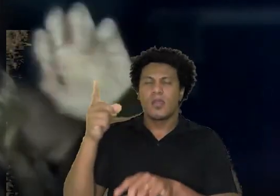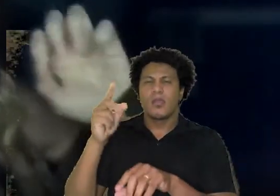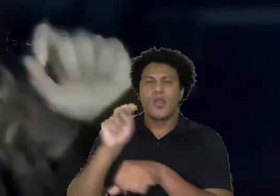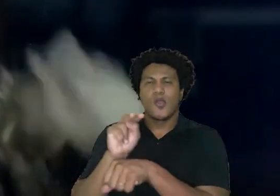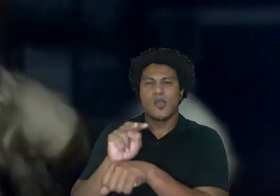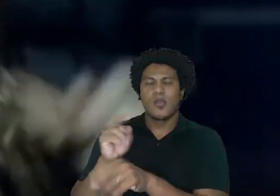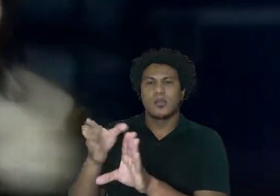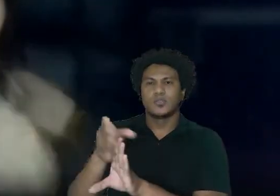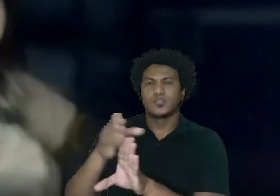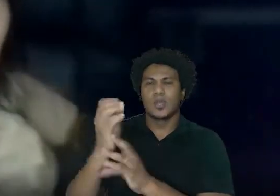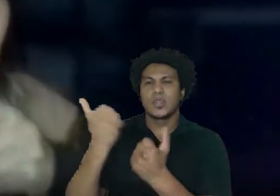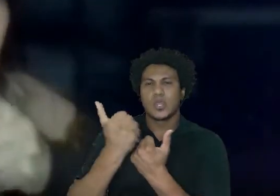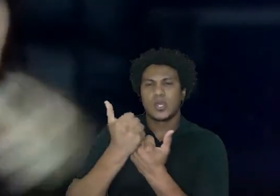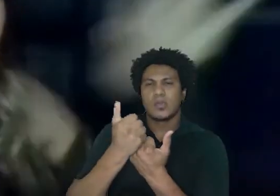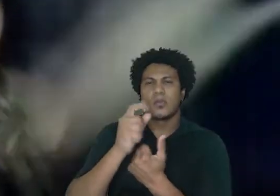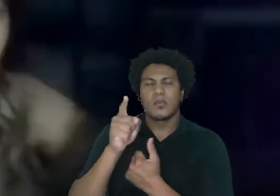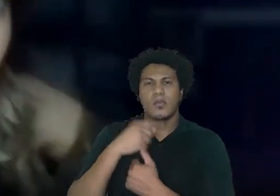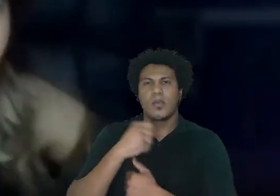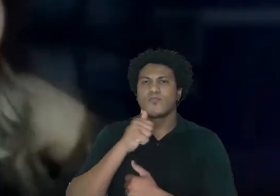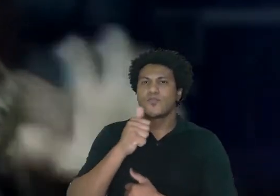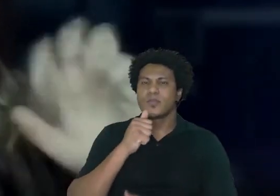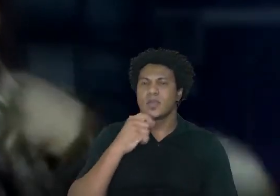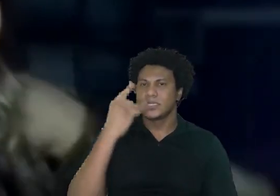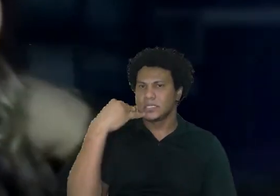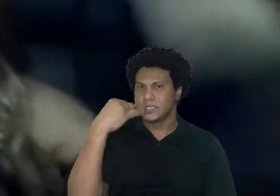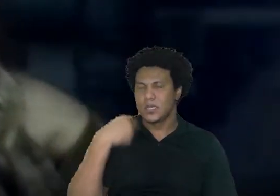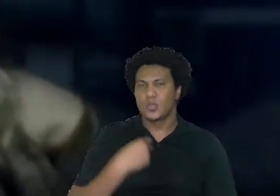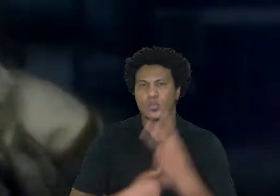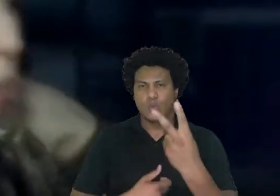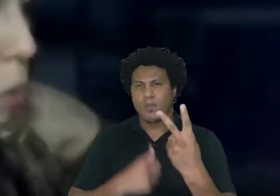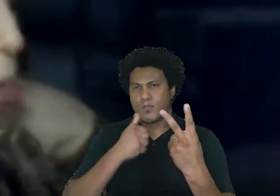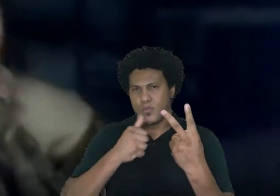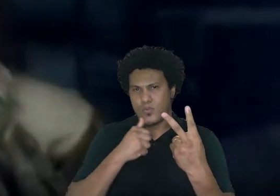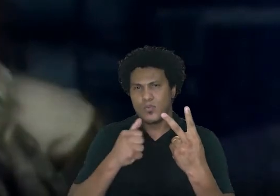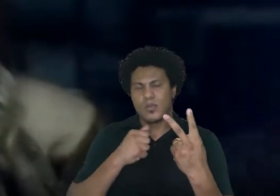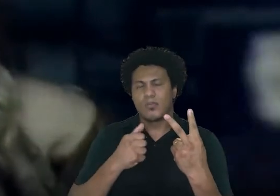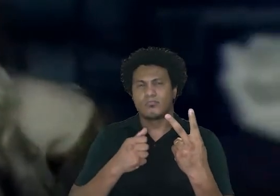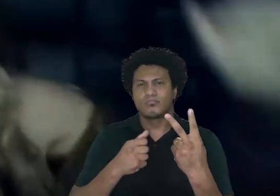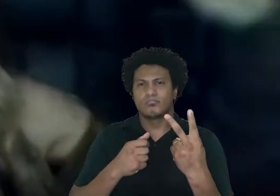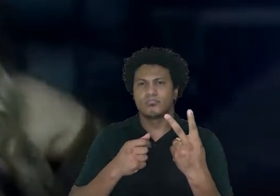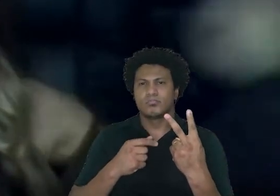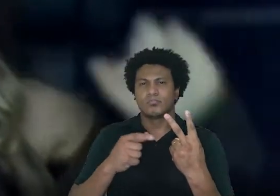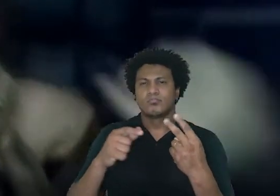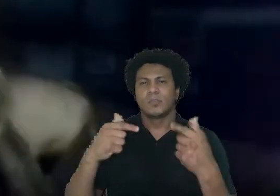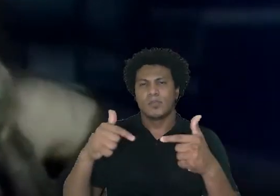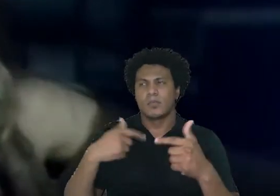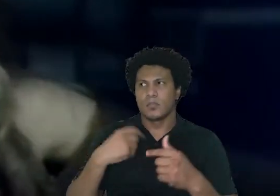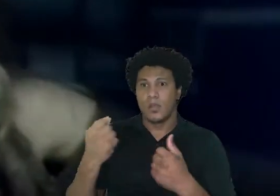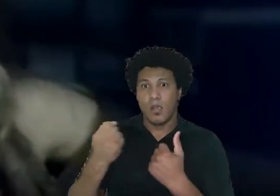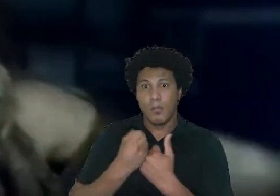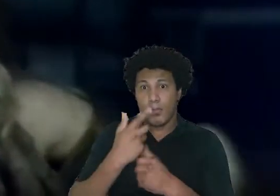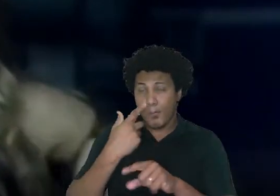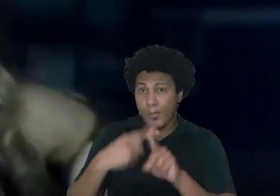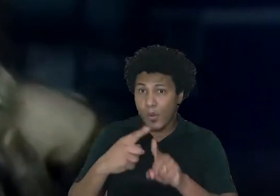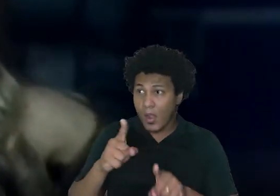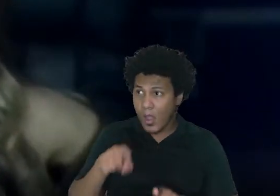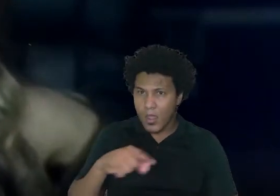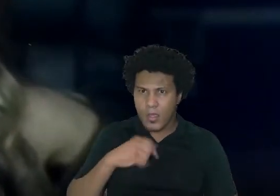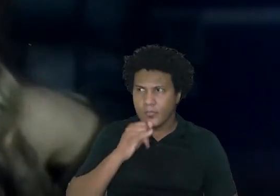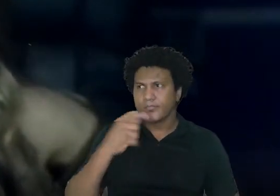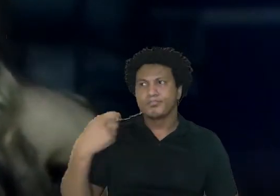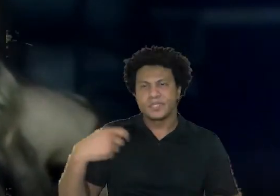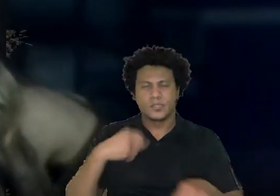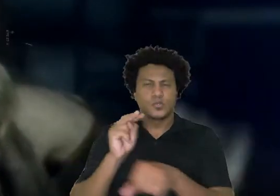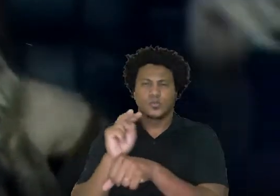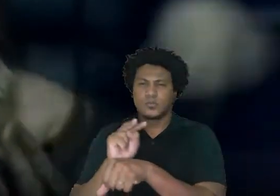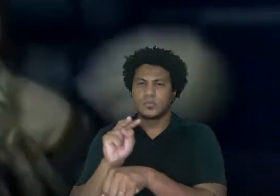inserindo na obra, tipo, de gravar depois, fazer um roteiro, gravar, trabalhei com a consultoria da Gislana Vale e da Tamile Vieira, que são duas mulheres cegas